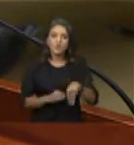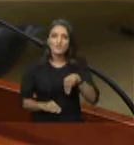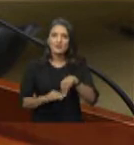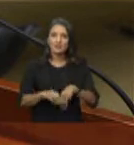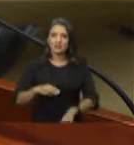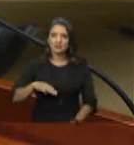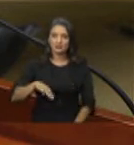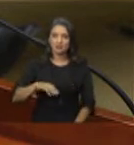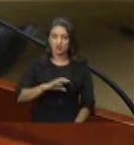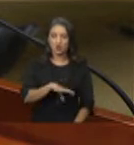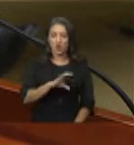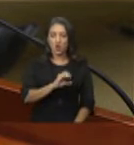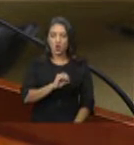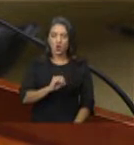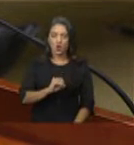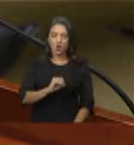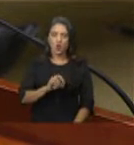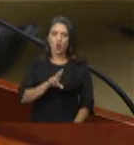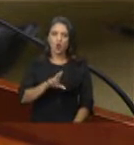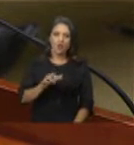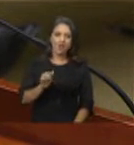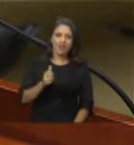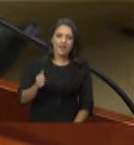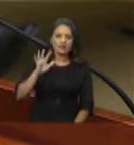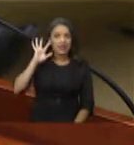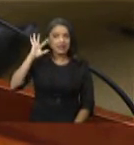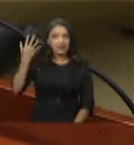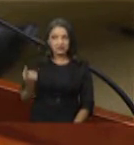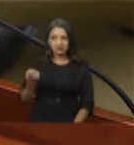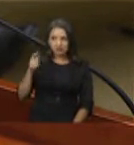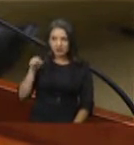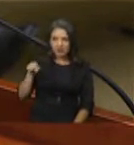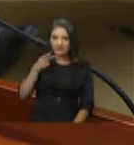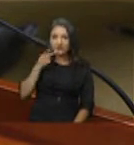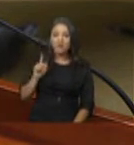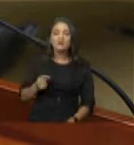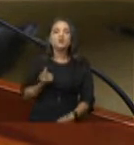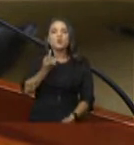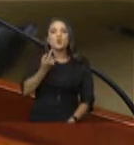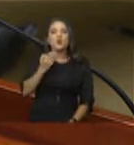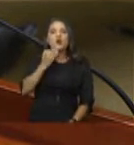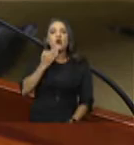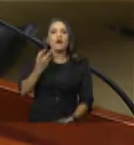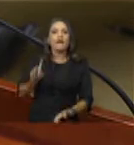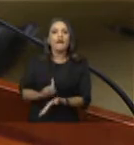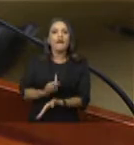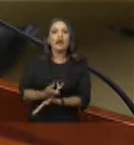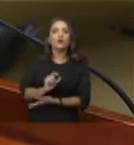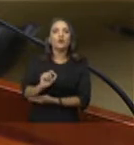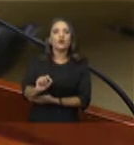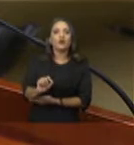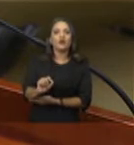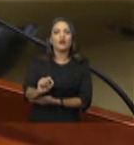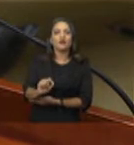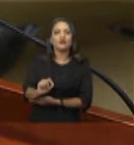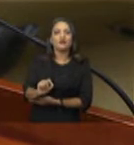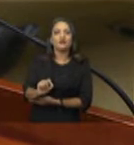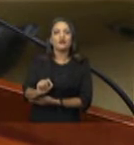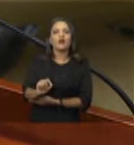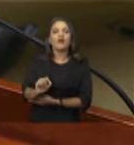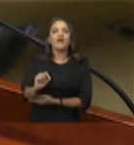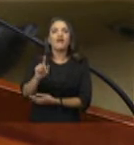Correia deu uma decisão monocrática cujo único defeito ela não é perfeita foi uma